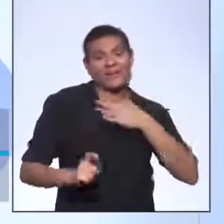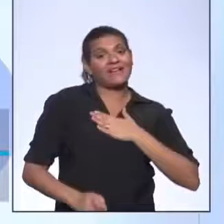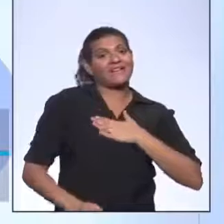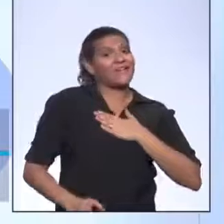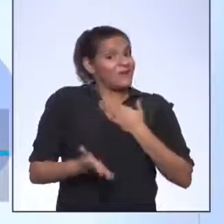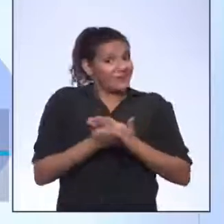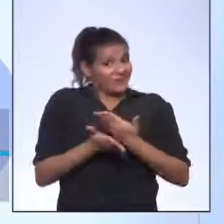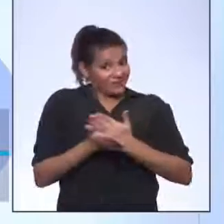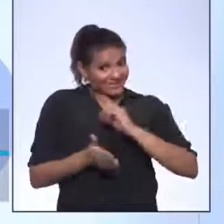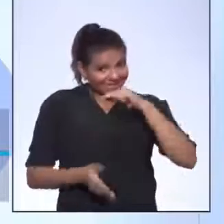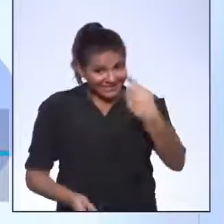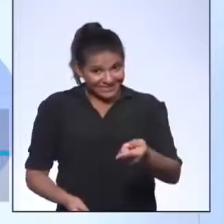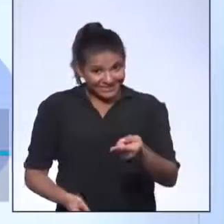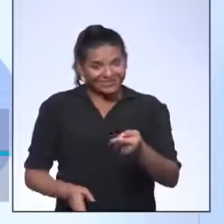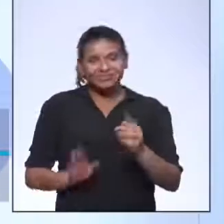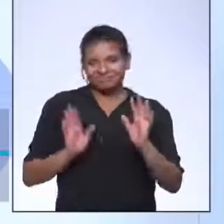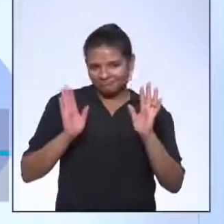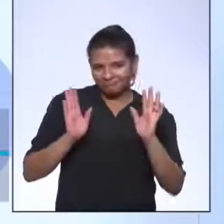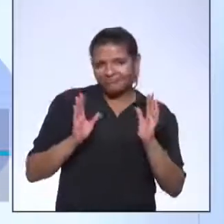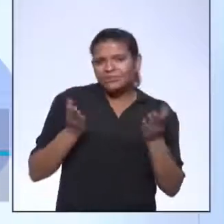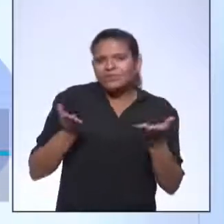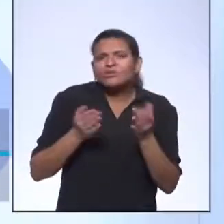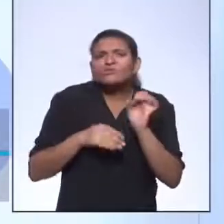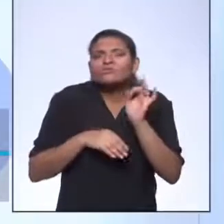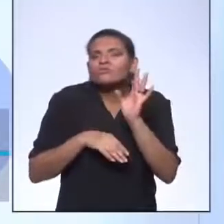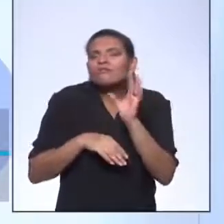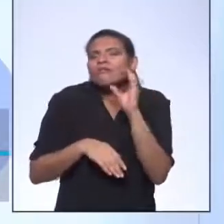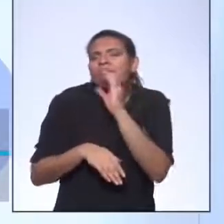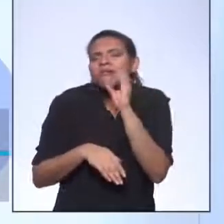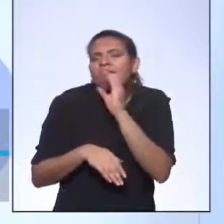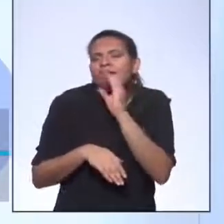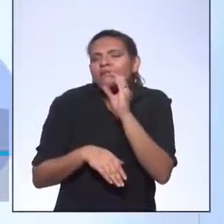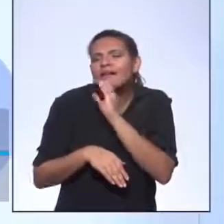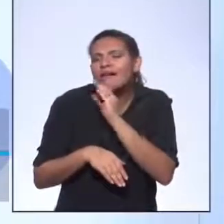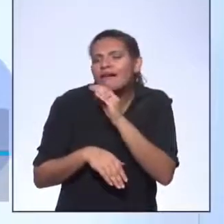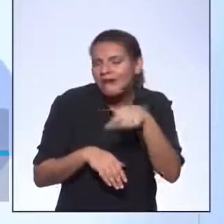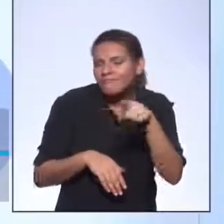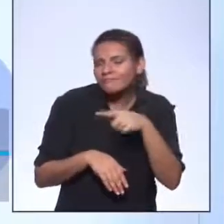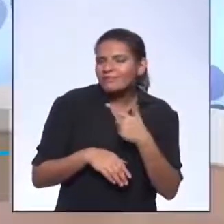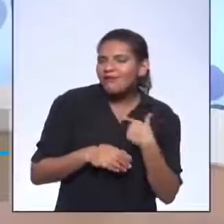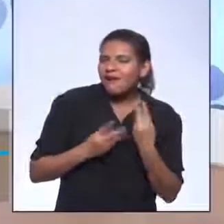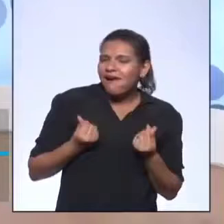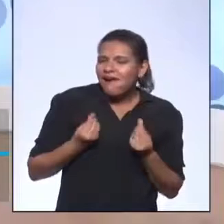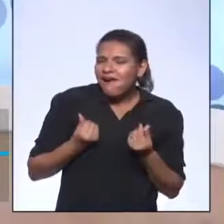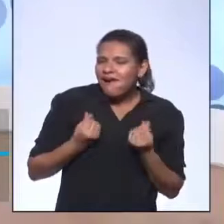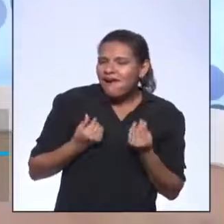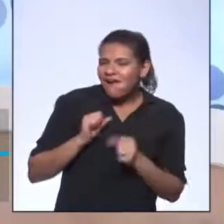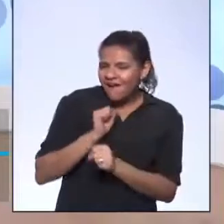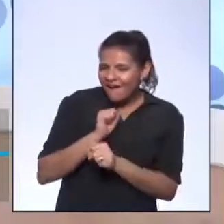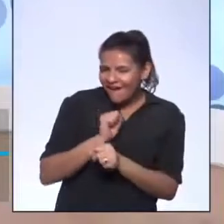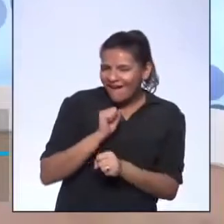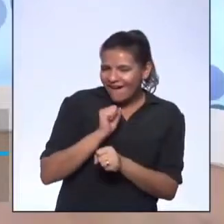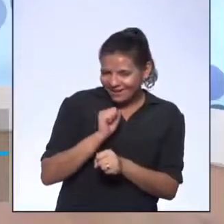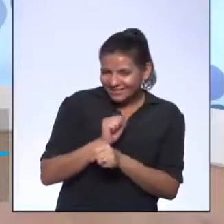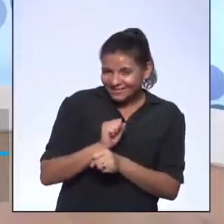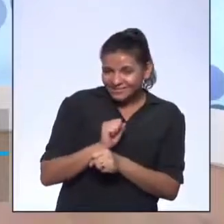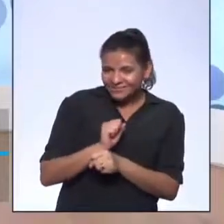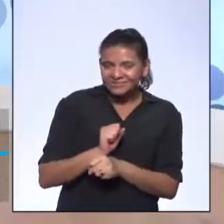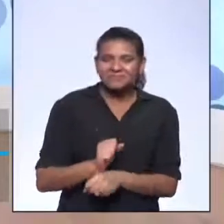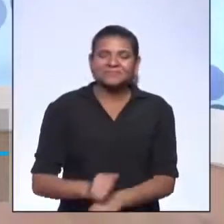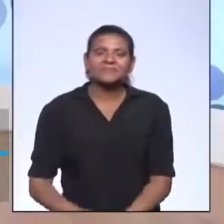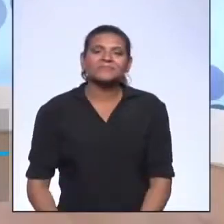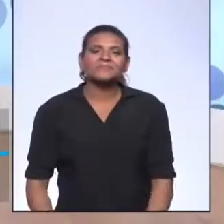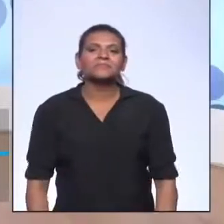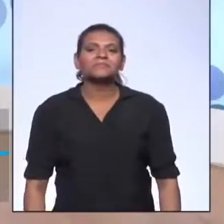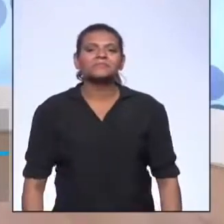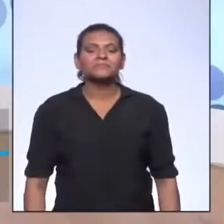vai deixar para a próxima aula. A gente só deu aqui uma pitadinha, né, um spoiler para ficar um pouco de curiosidade, um